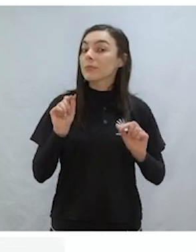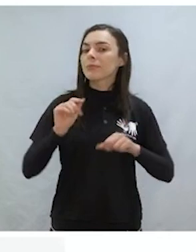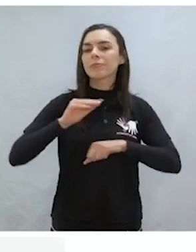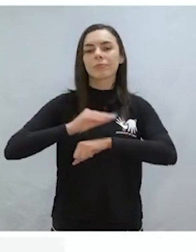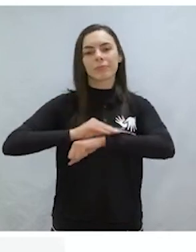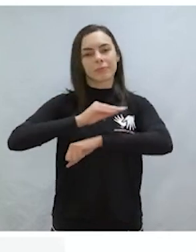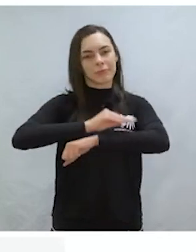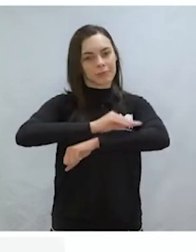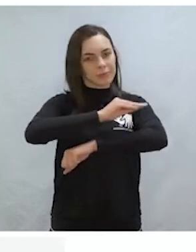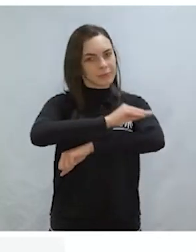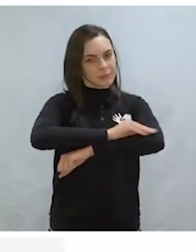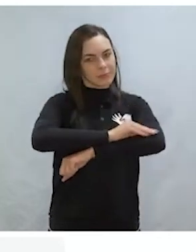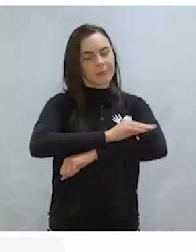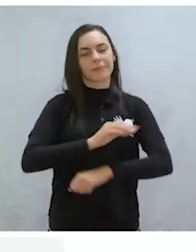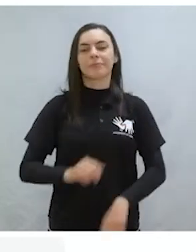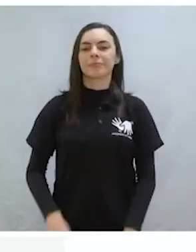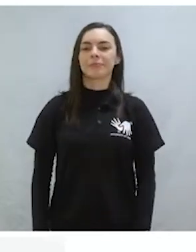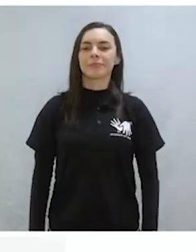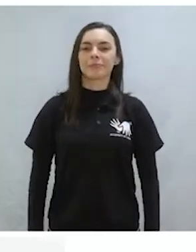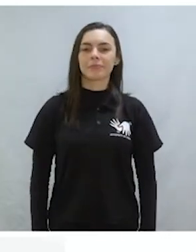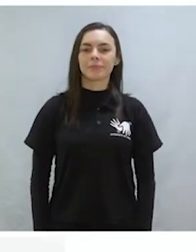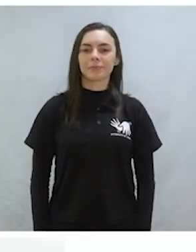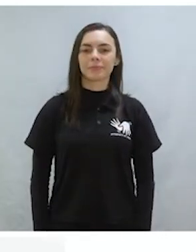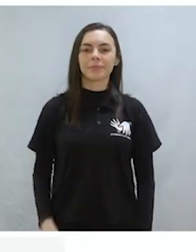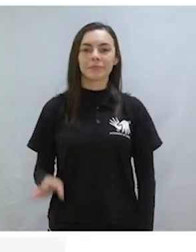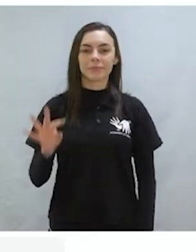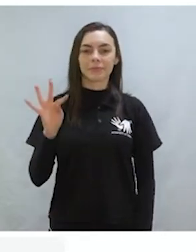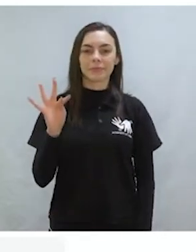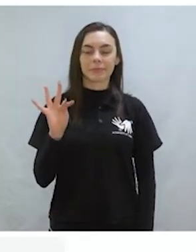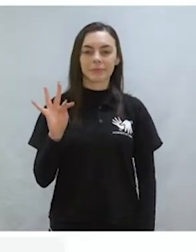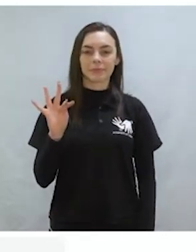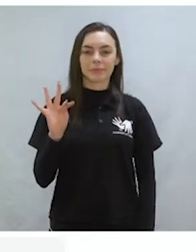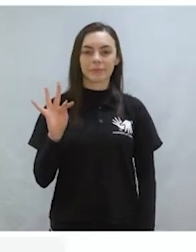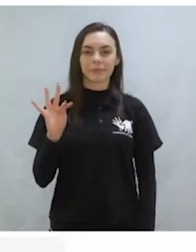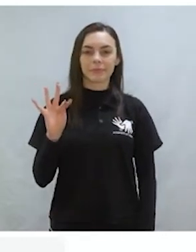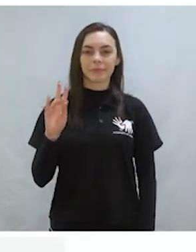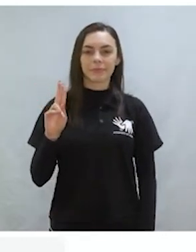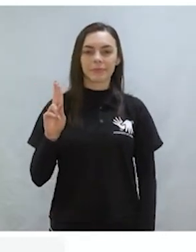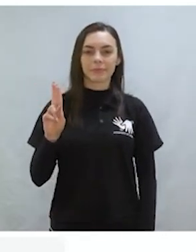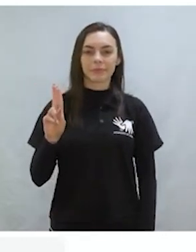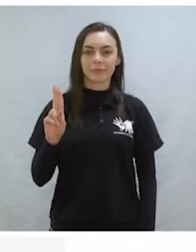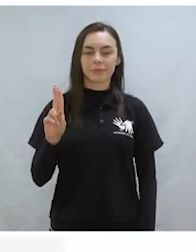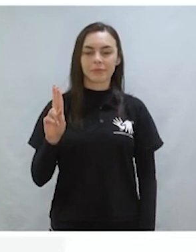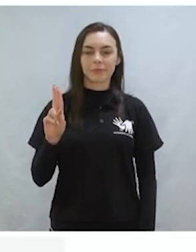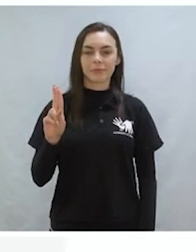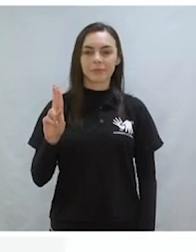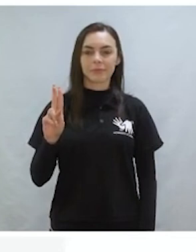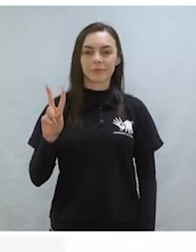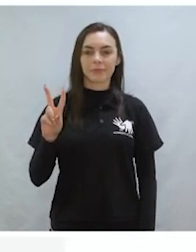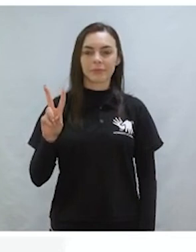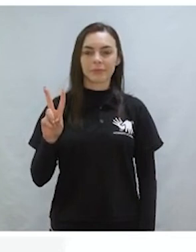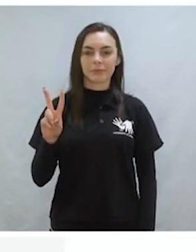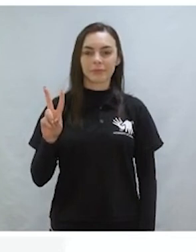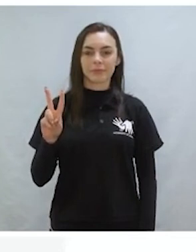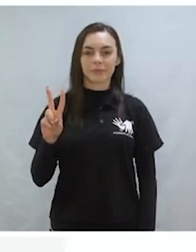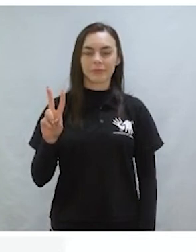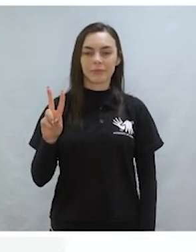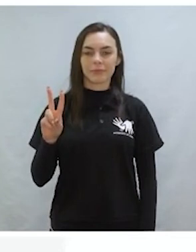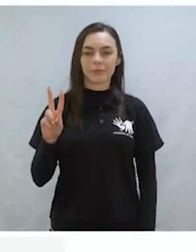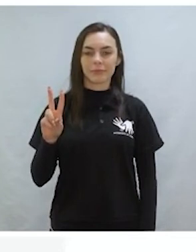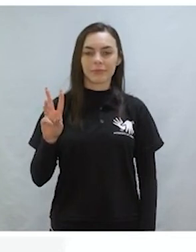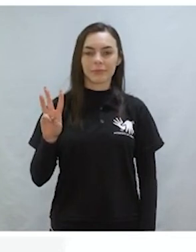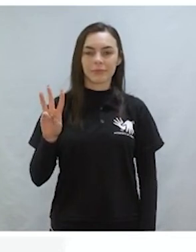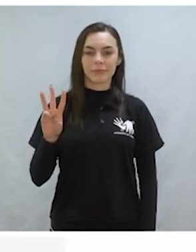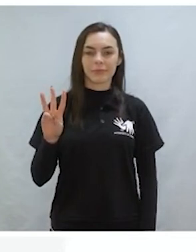palavra. De sapo. O T, o U. O